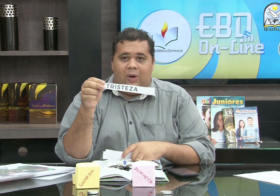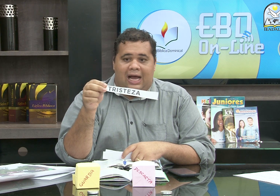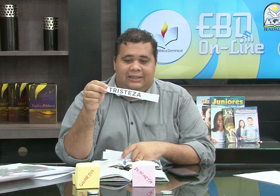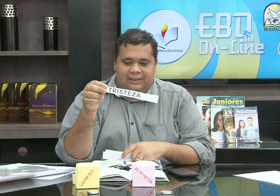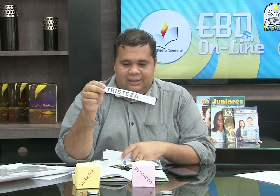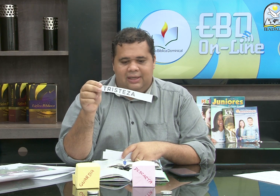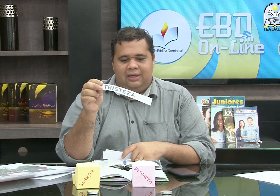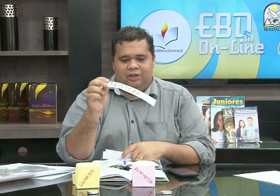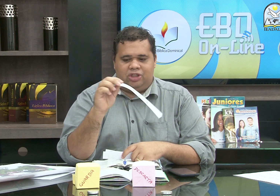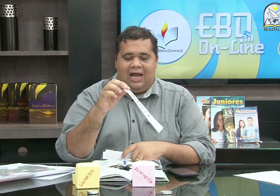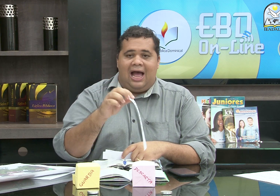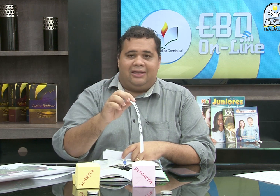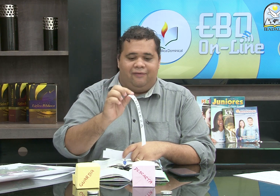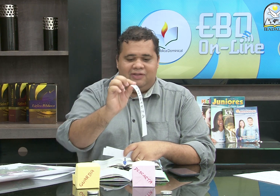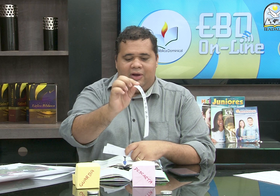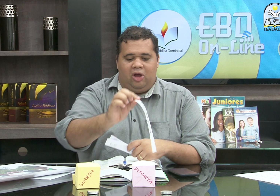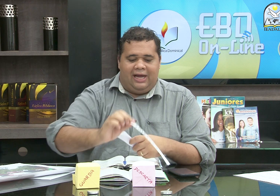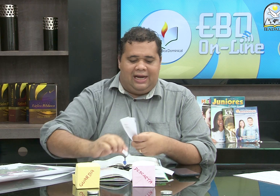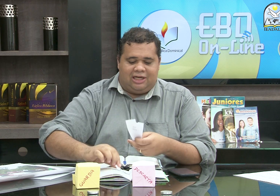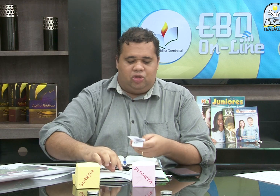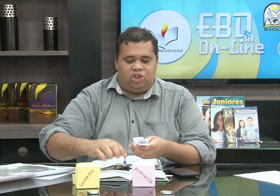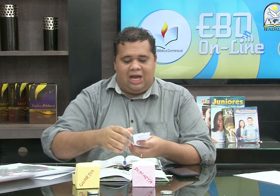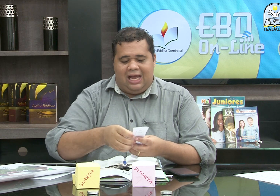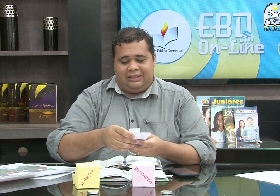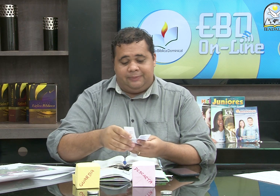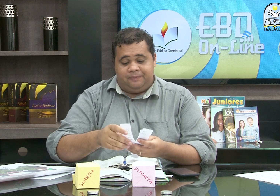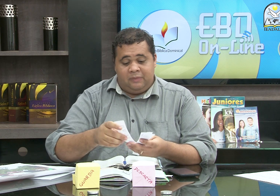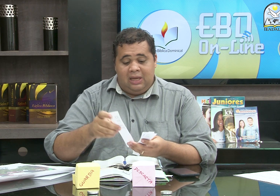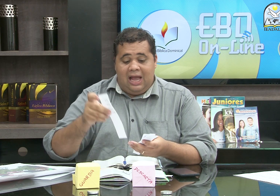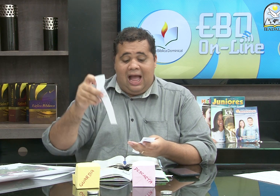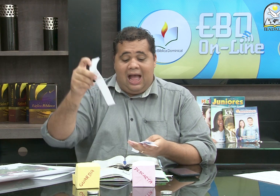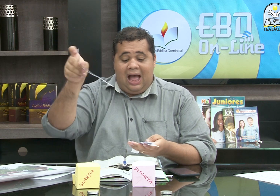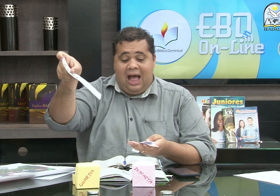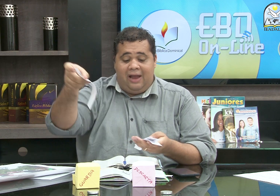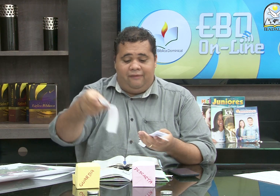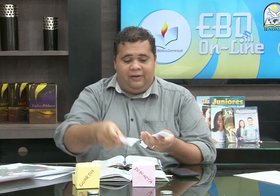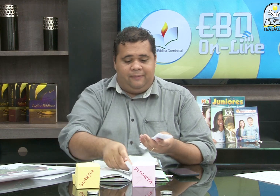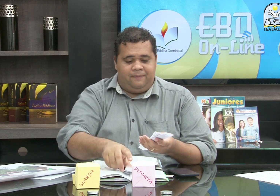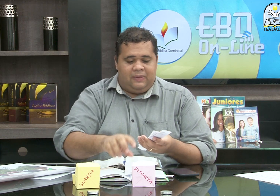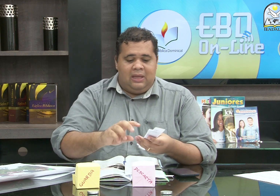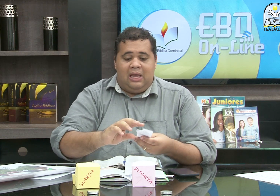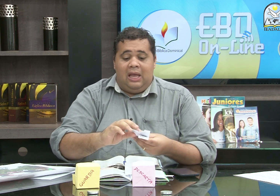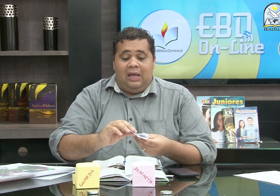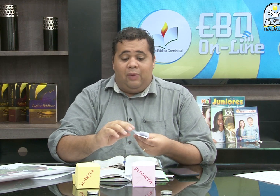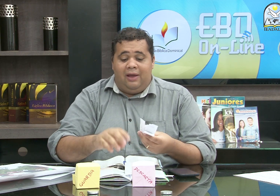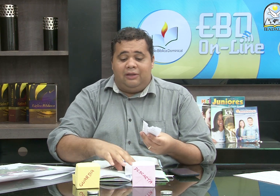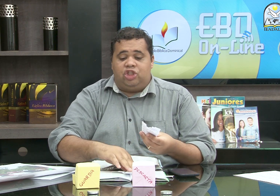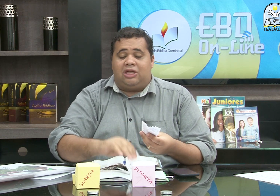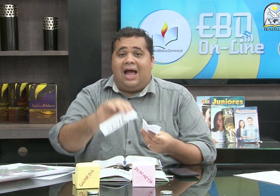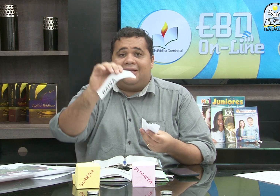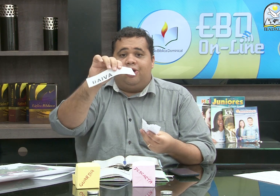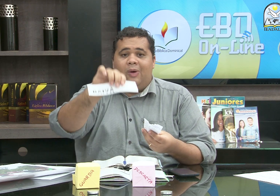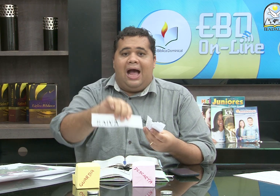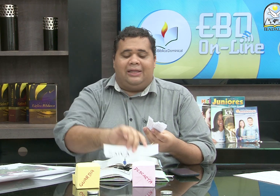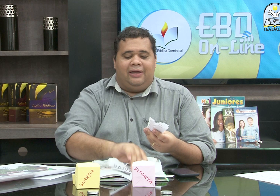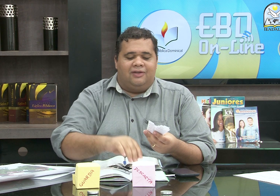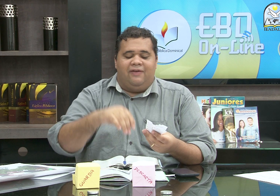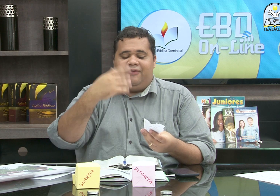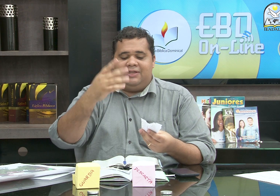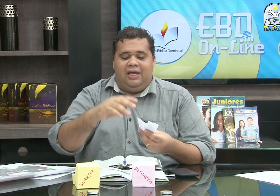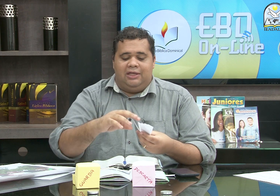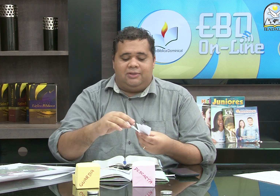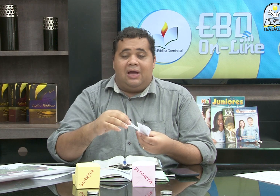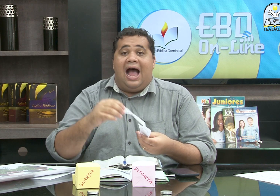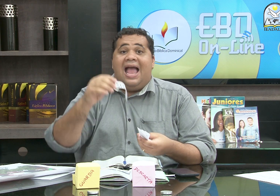ou guarda descarta e você vai colocar na caixa descarta a raiva né descarta ou guarda